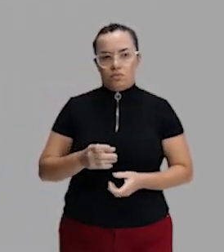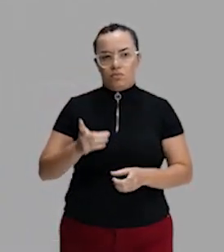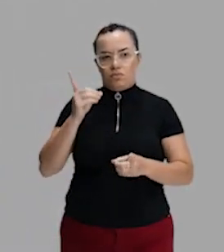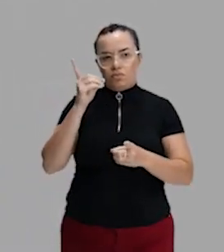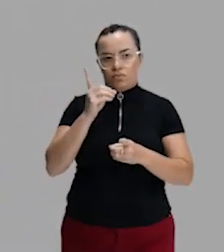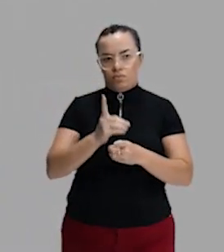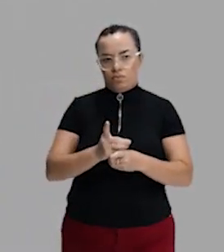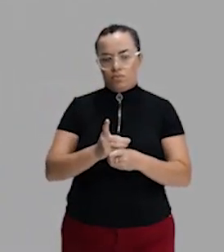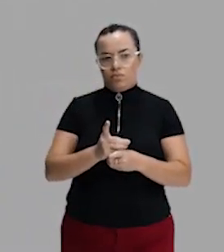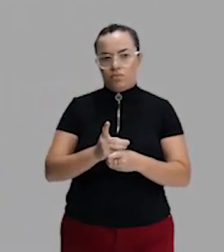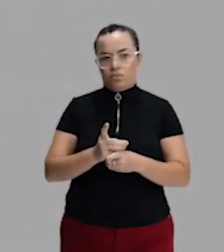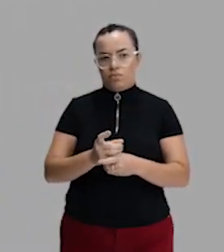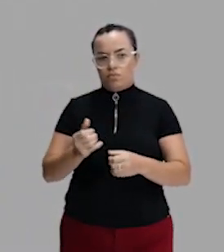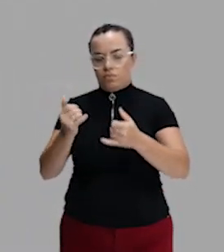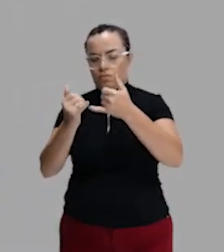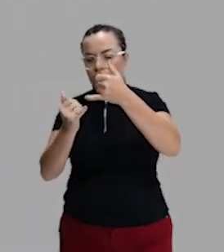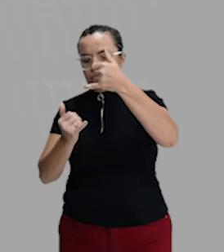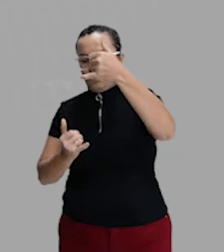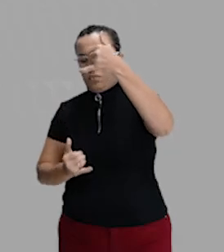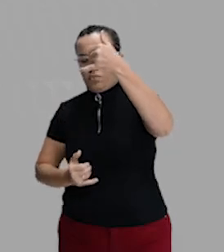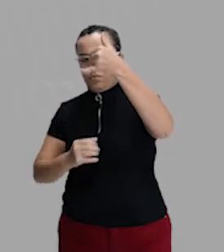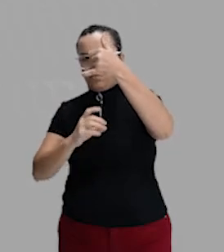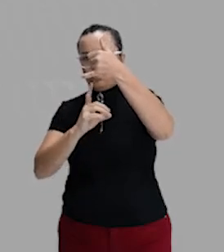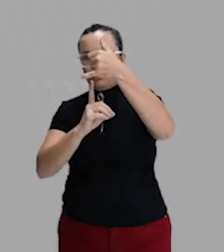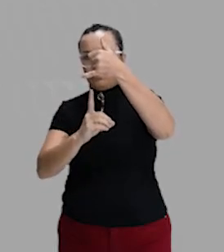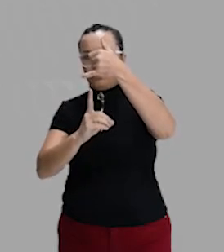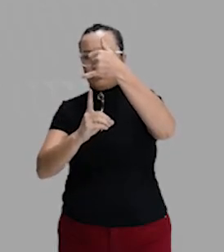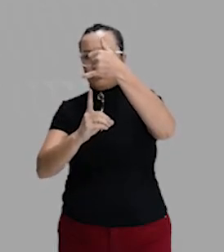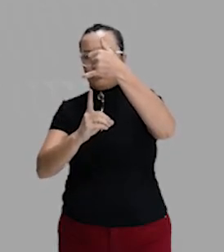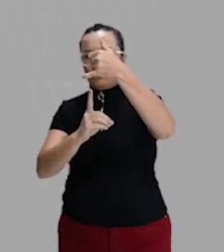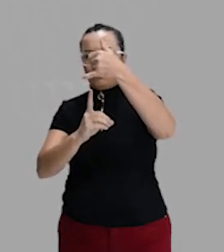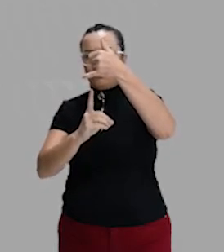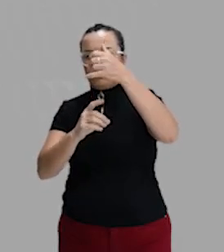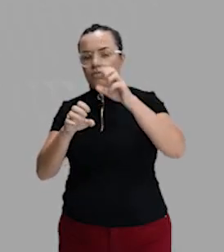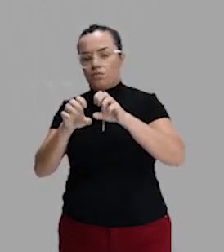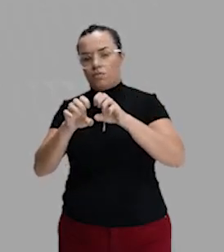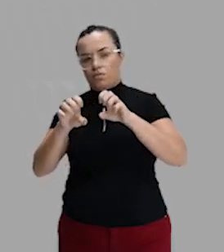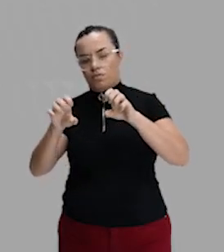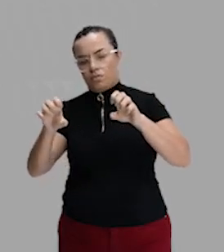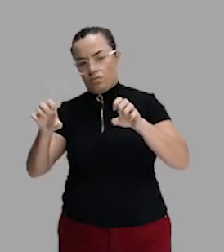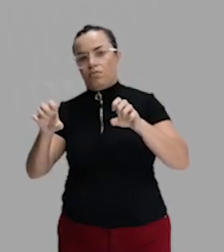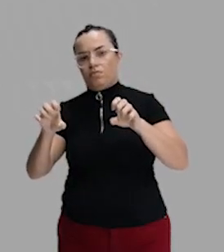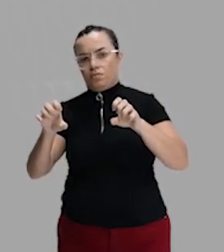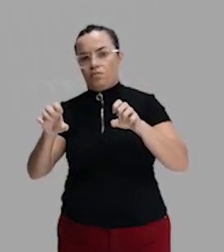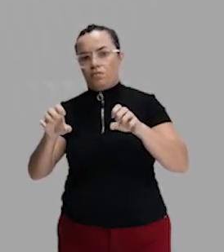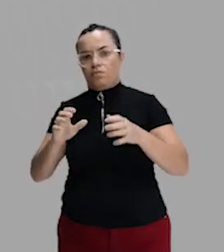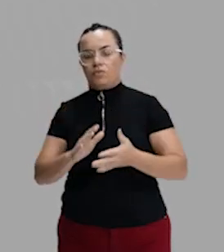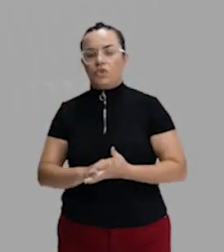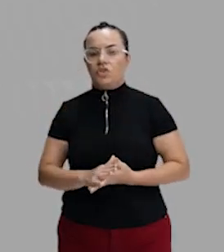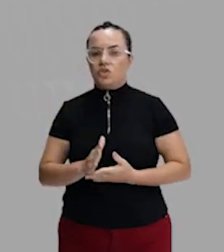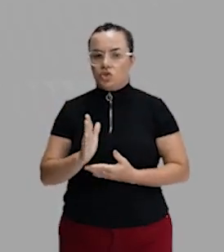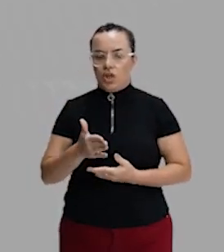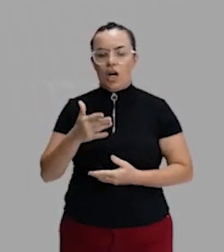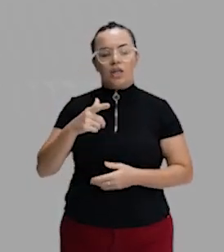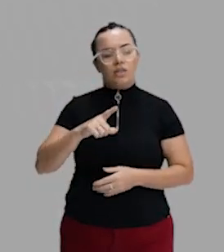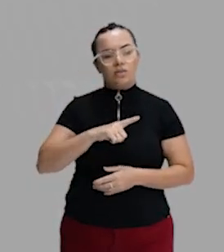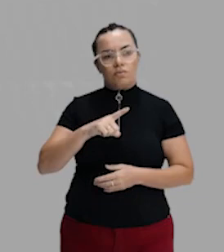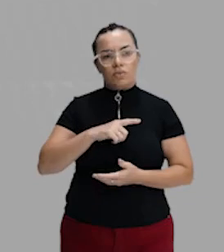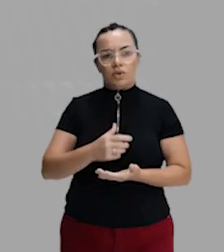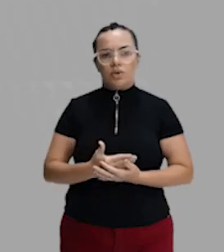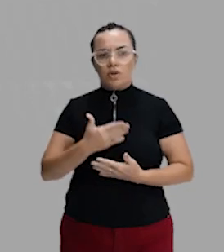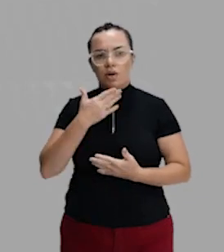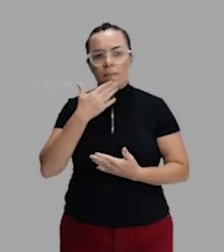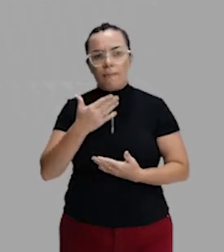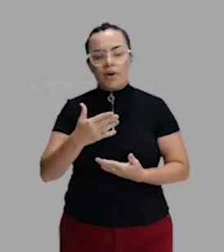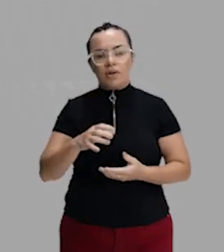encontrei aqui a reta diretriz, tá? De equação, sei a posição dele através da equação que ele me deu. Agora ele pede a equação,